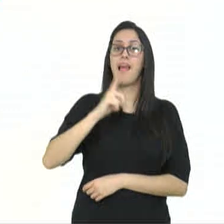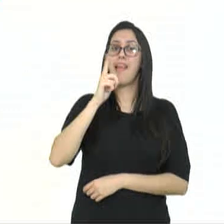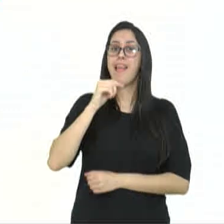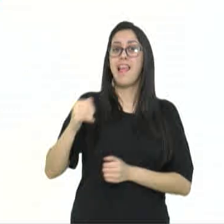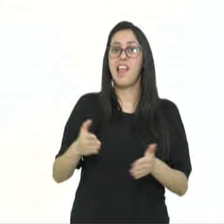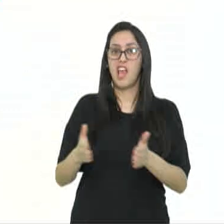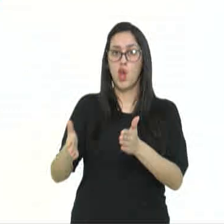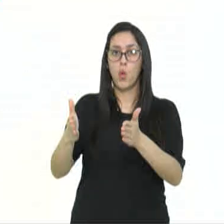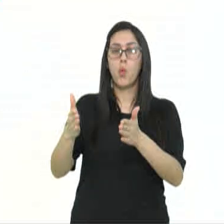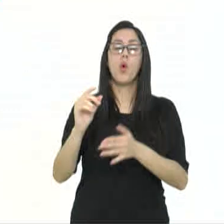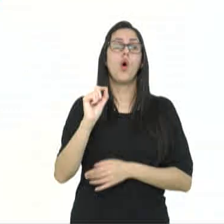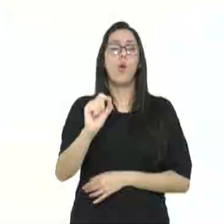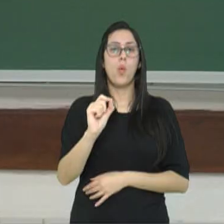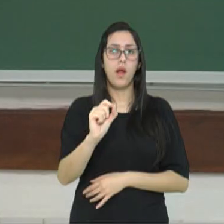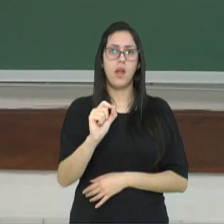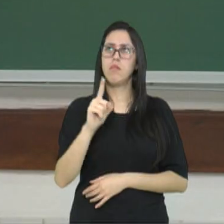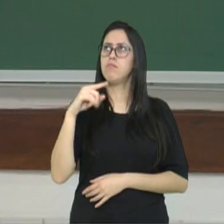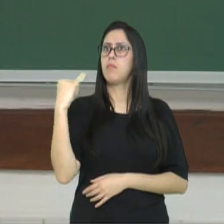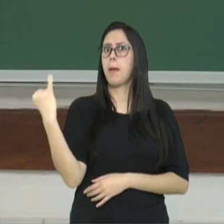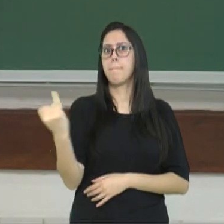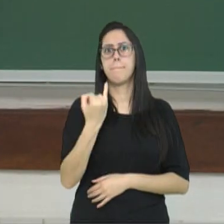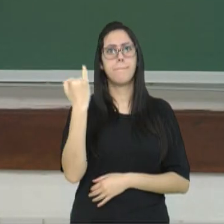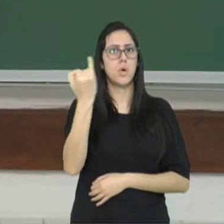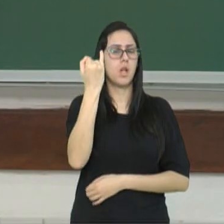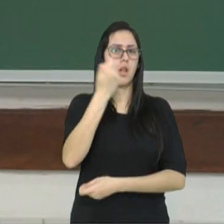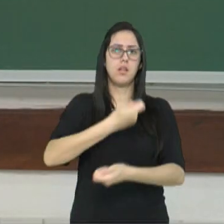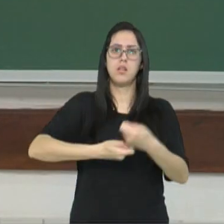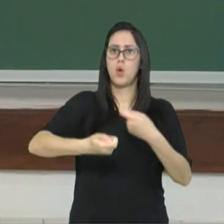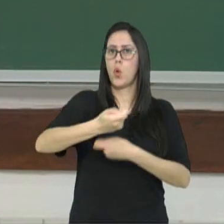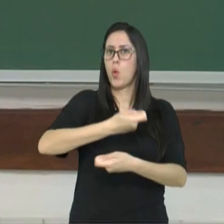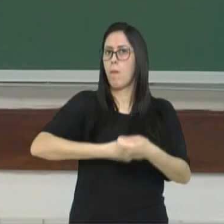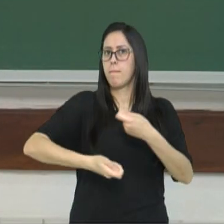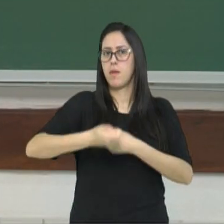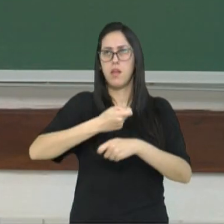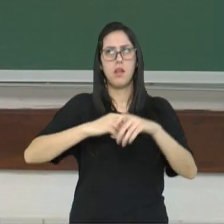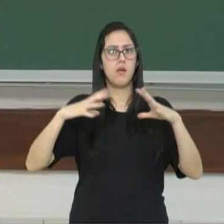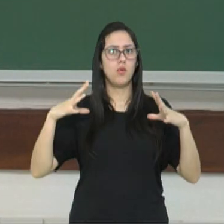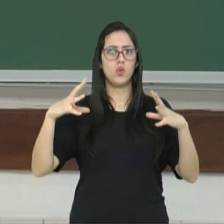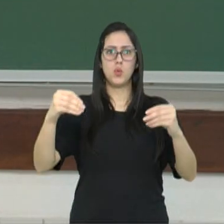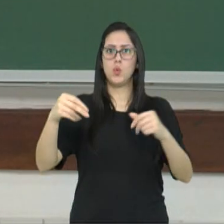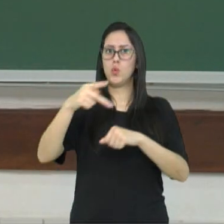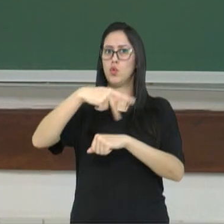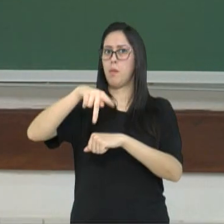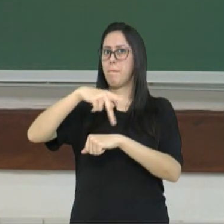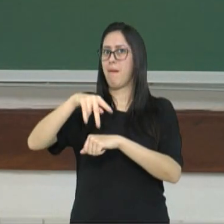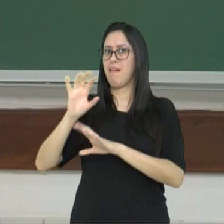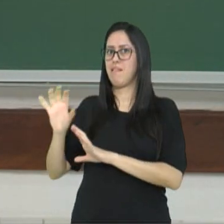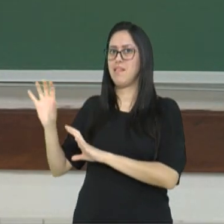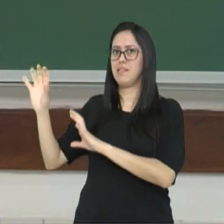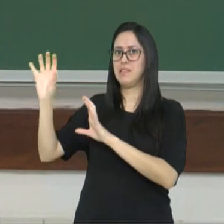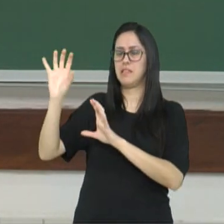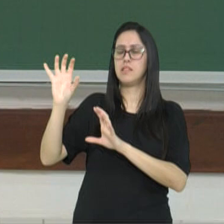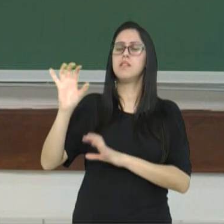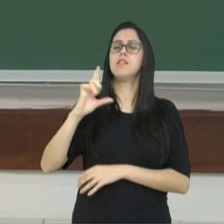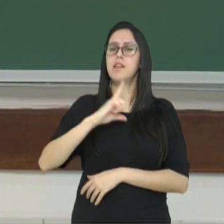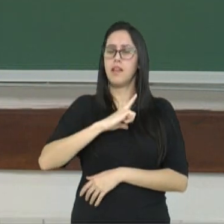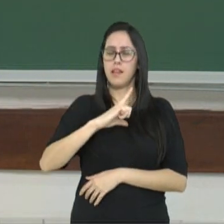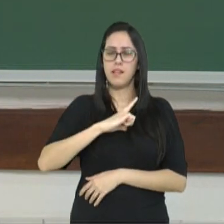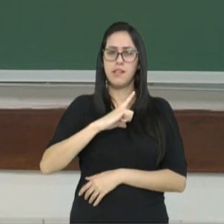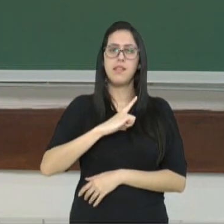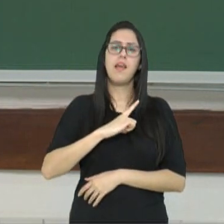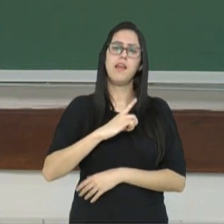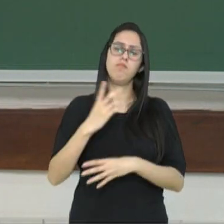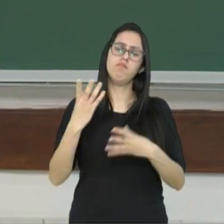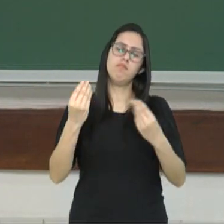região, era uma região bastante importante economicamente para todos os países que estão envolvidos nessa situação. Pela grande presença de